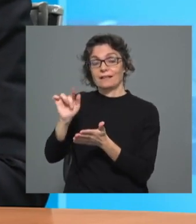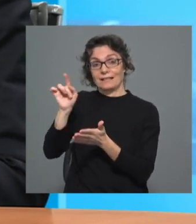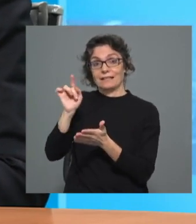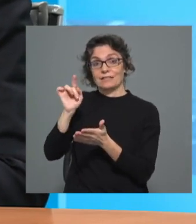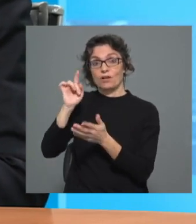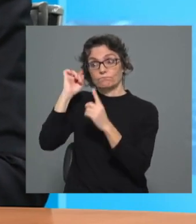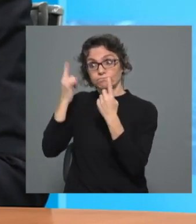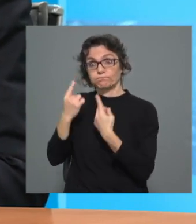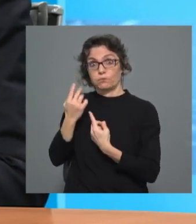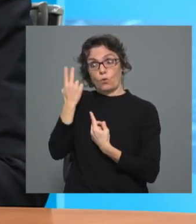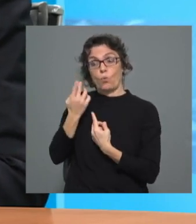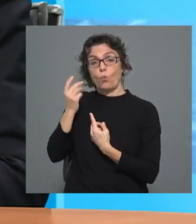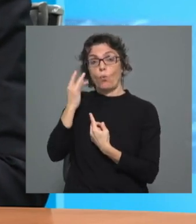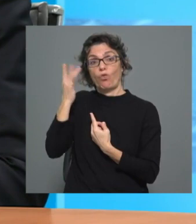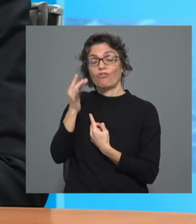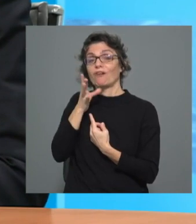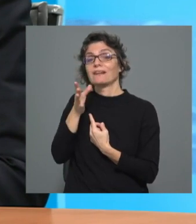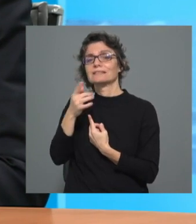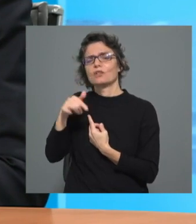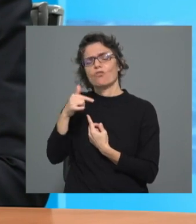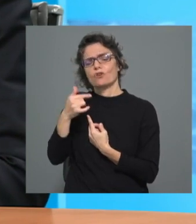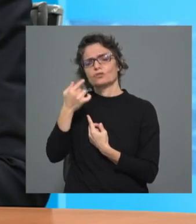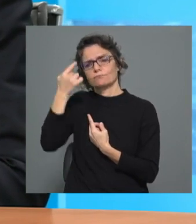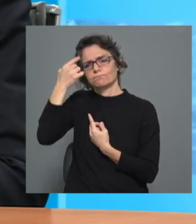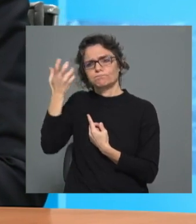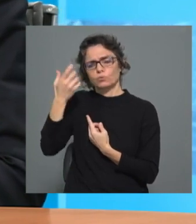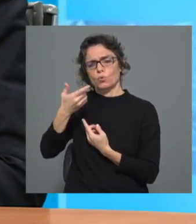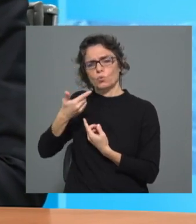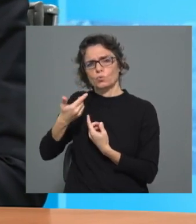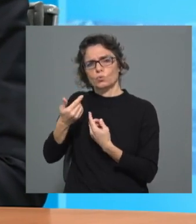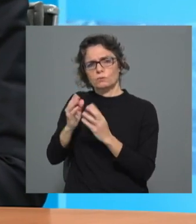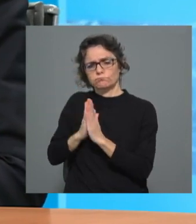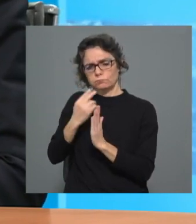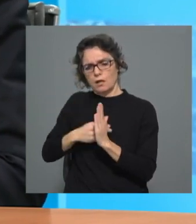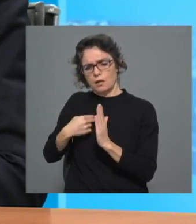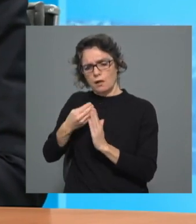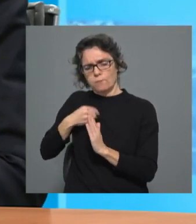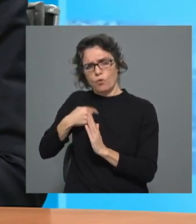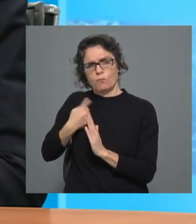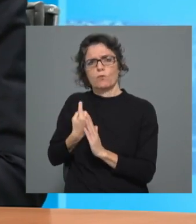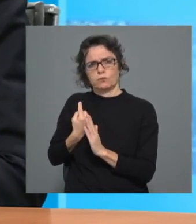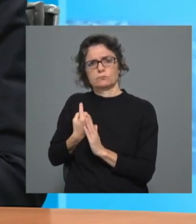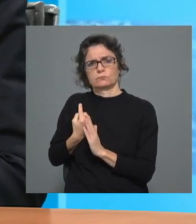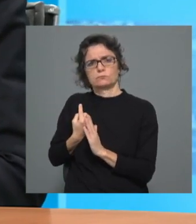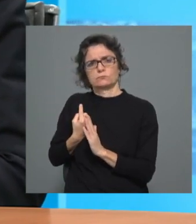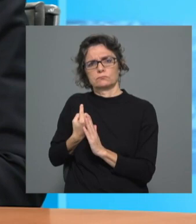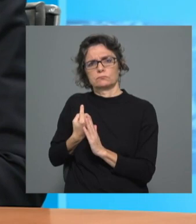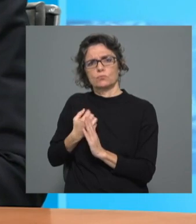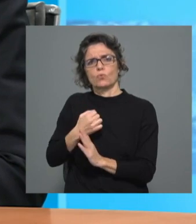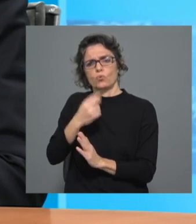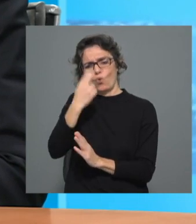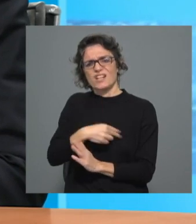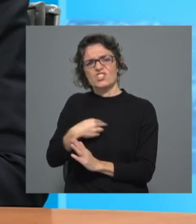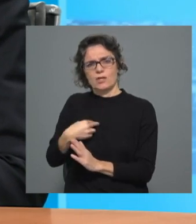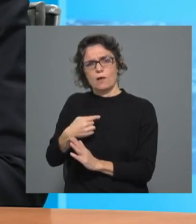como tendo a interpretação ortodoxa, autêntica do cristianismo, e que o papado e a